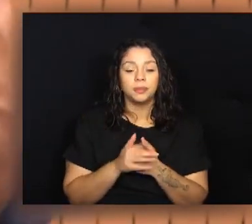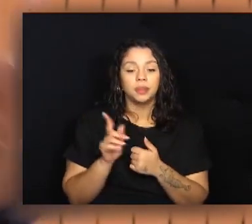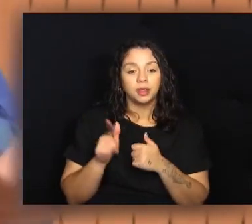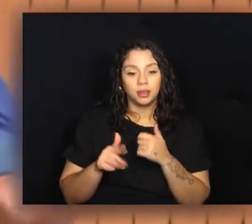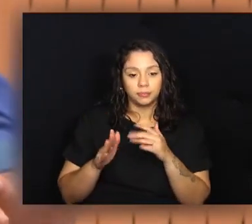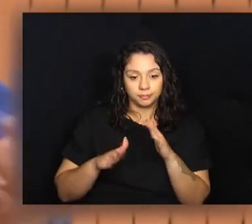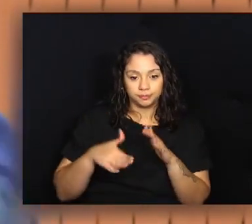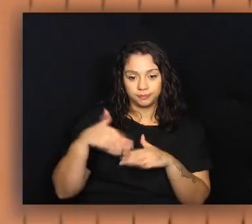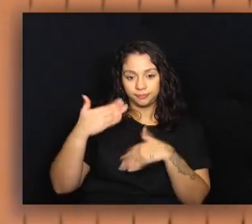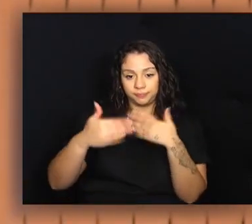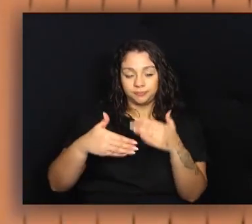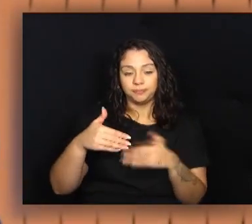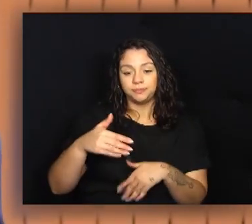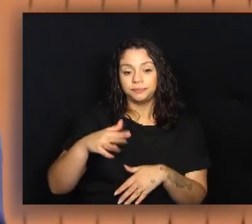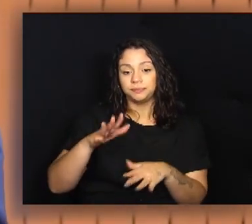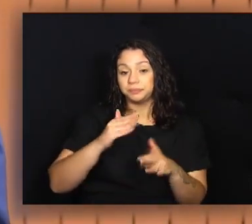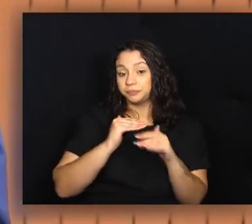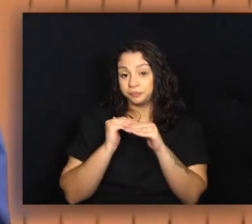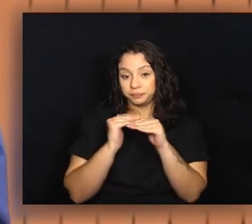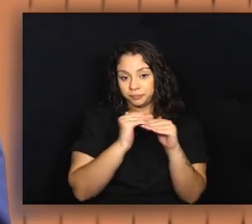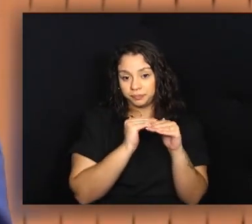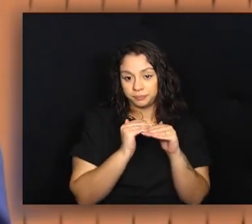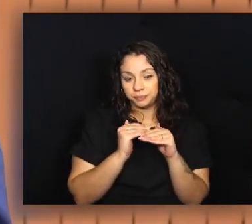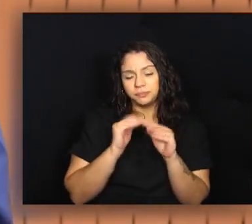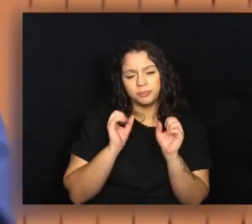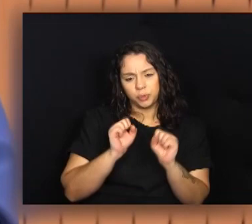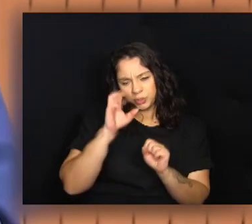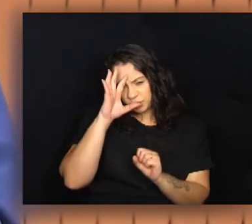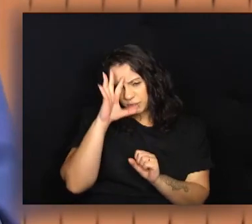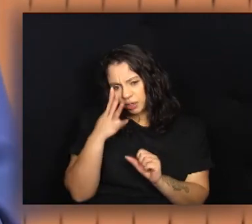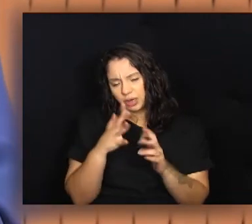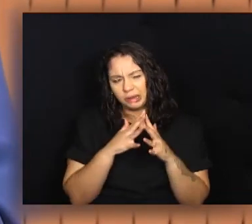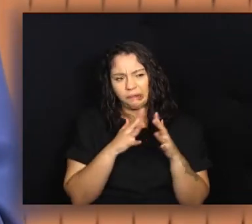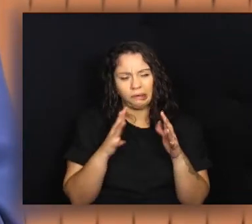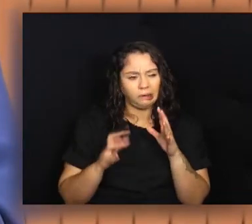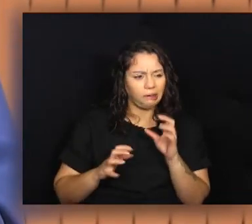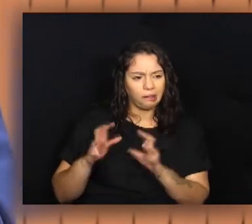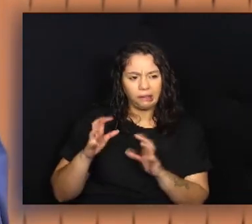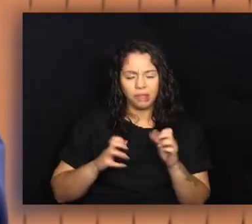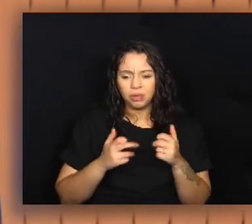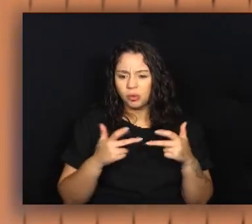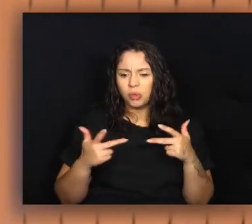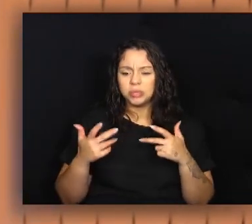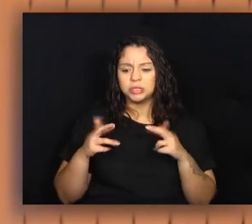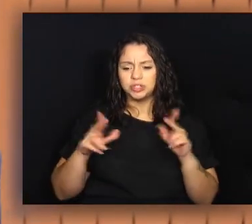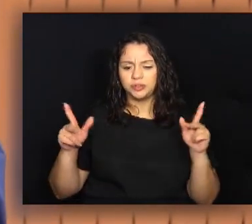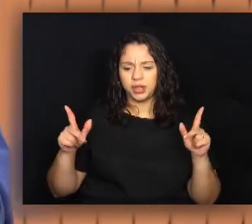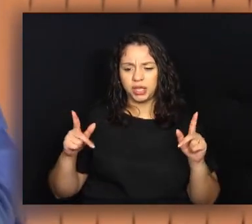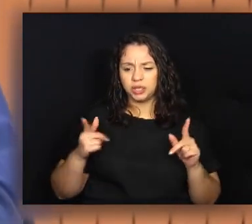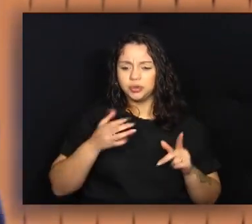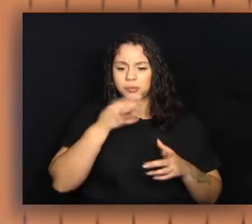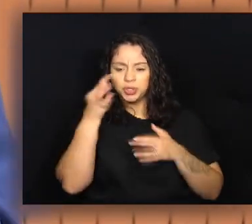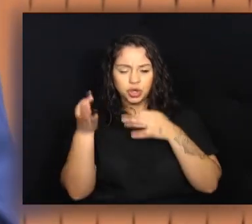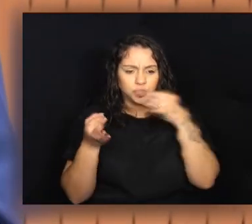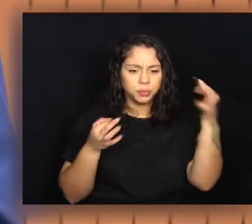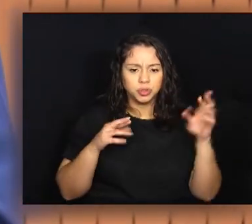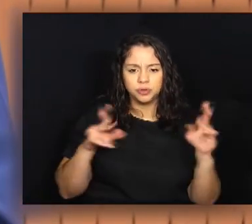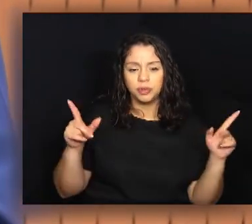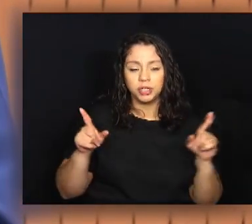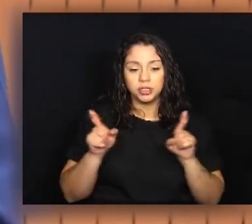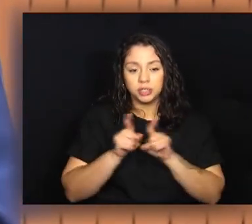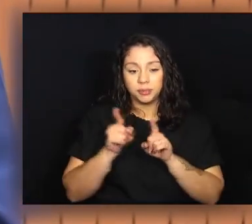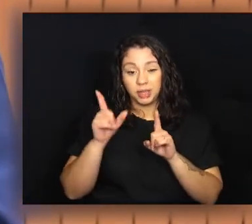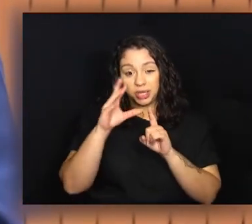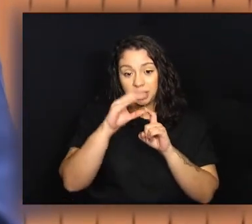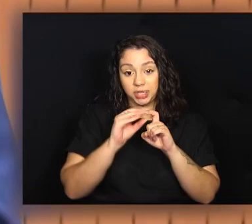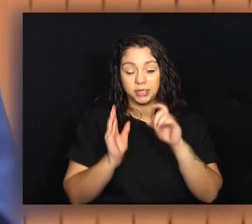Construir o consenso, né? A gente pode solucionar conflitos, divergências, superar crises,